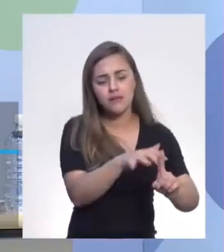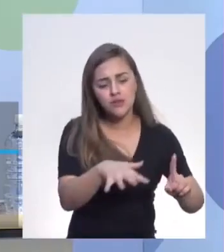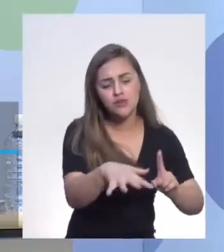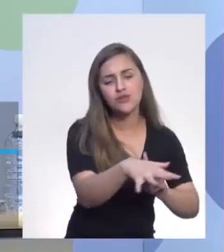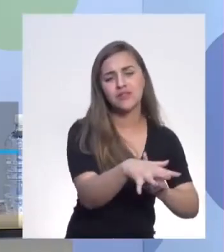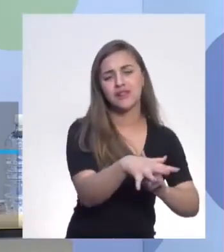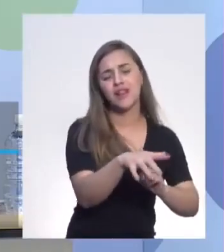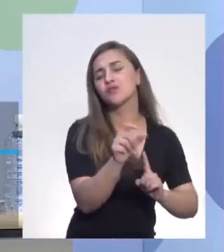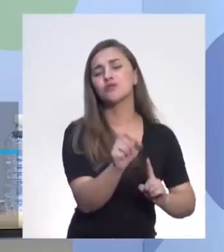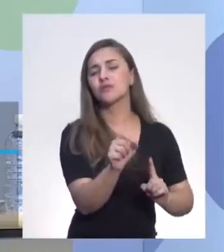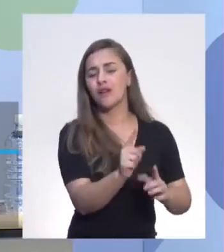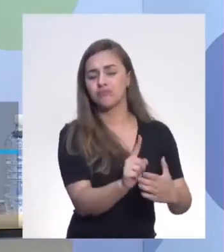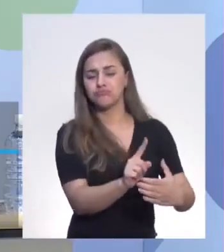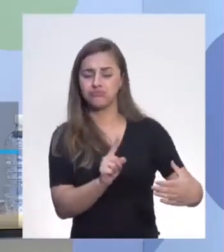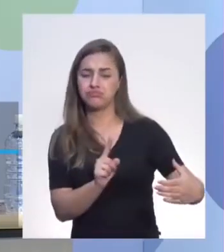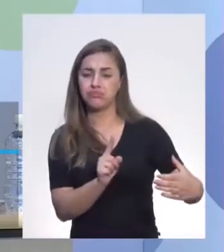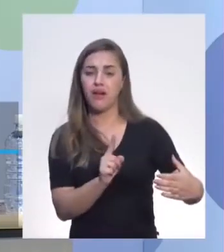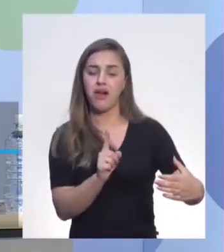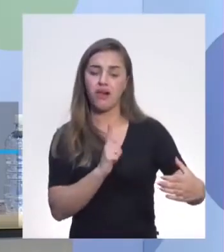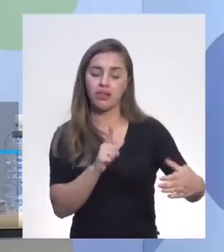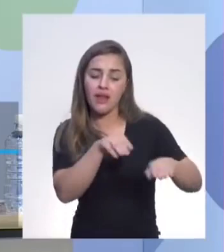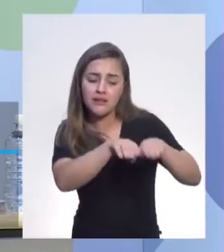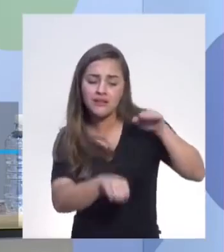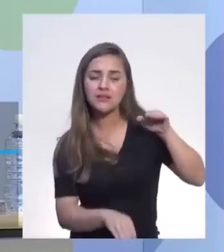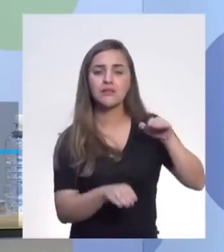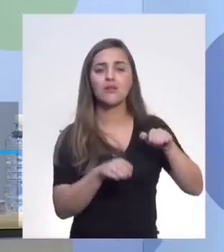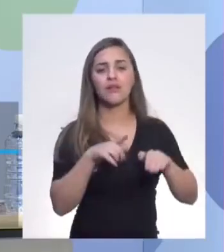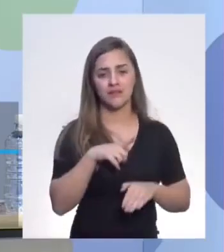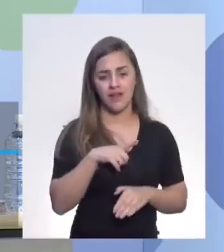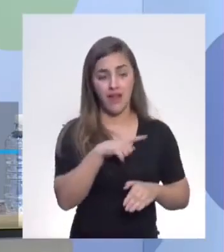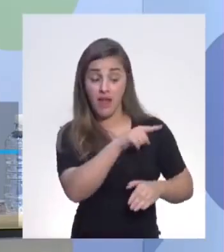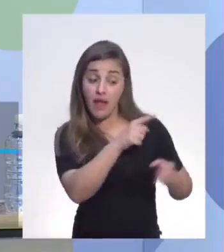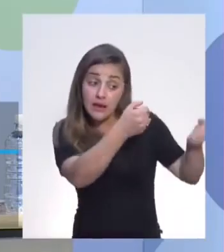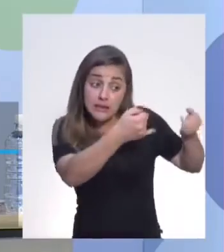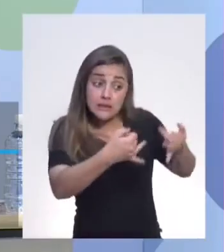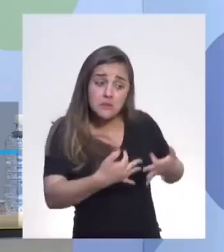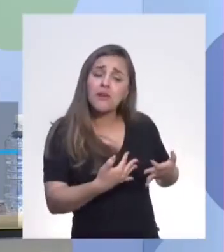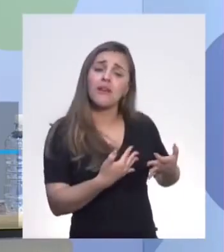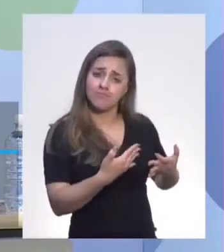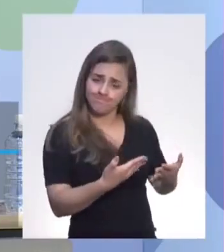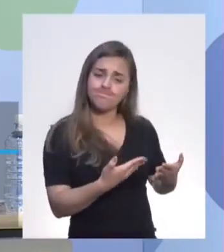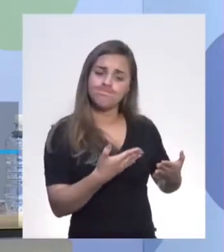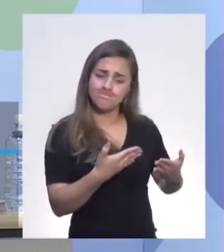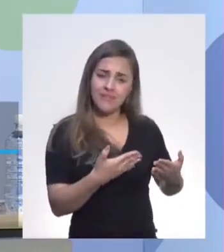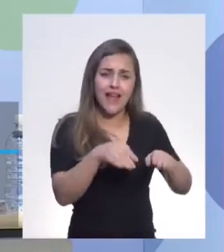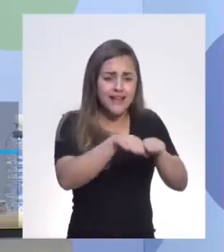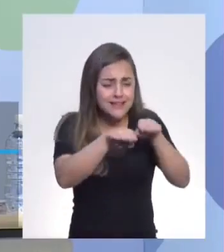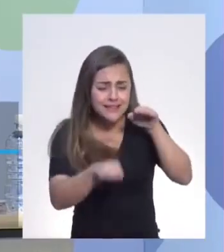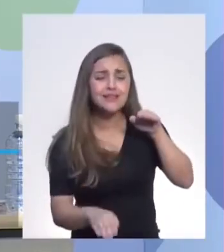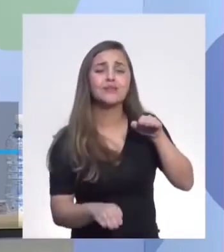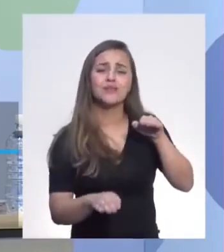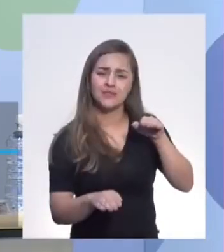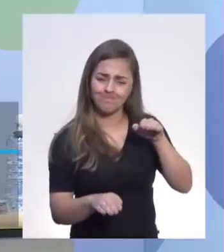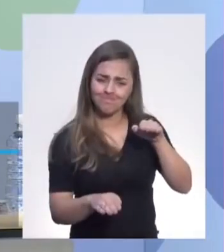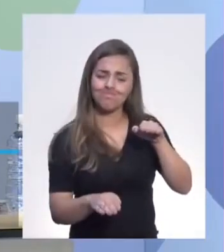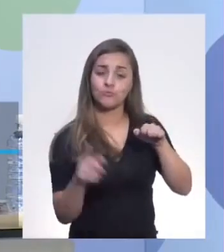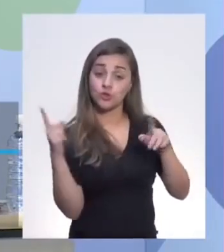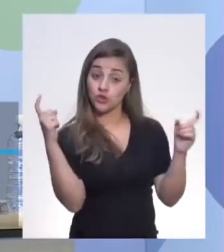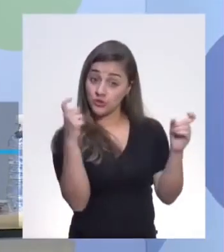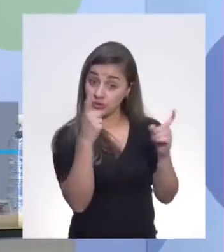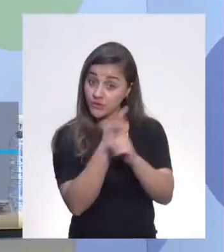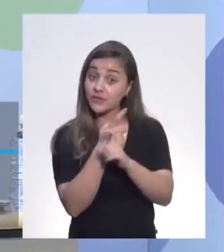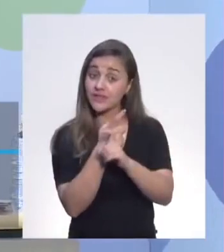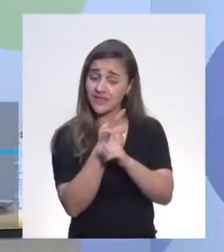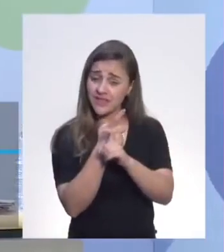sendo tratada de forma desigual. E é isso que Fabiana está trazendo. Essa desigualdade é muito complicada na hora